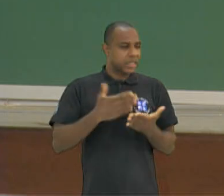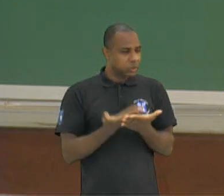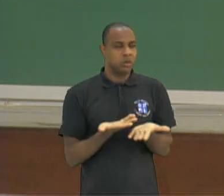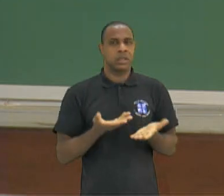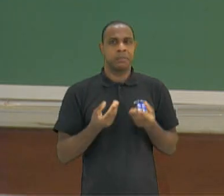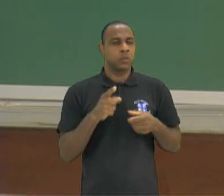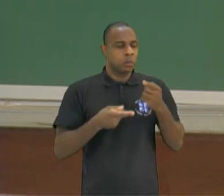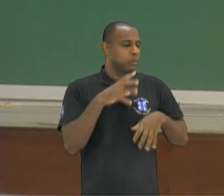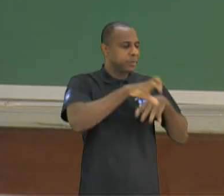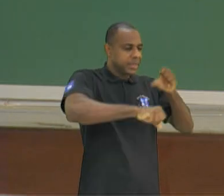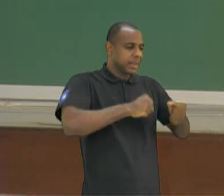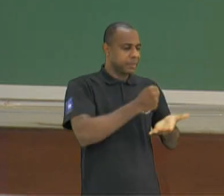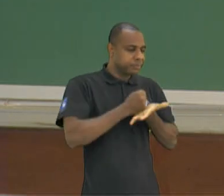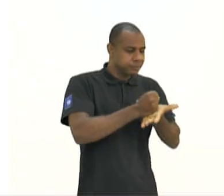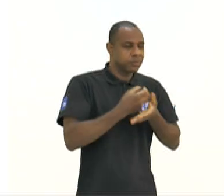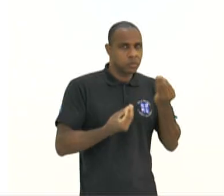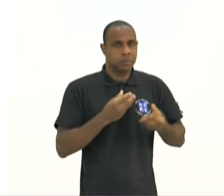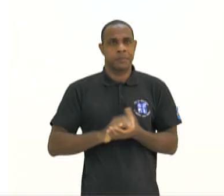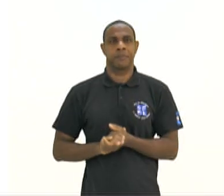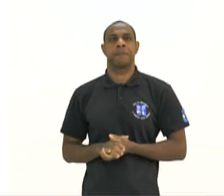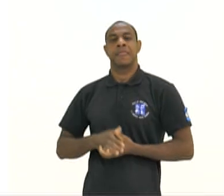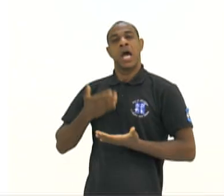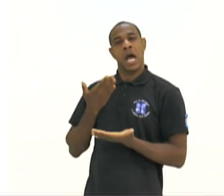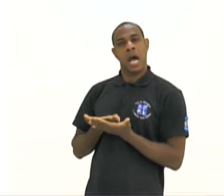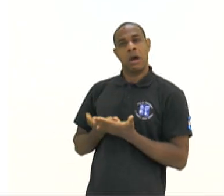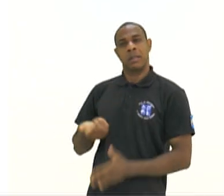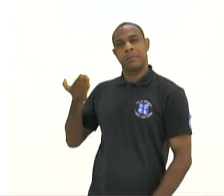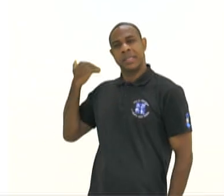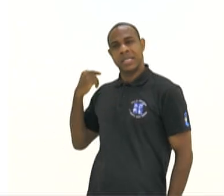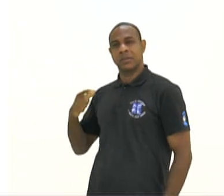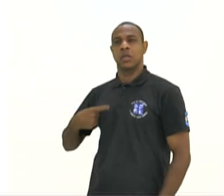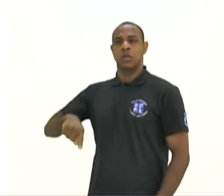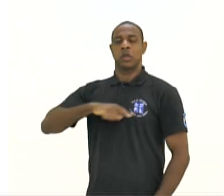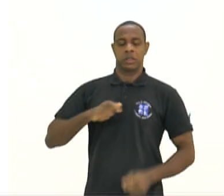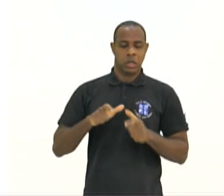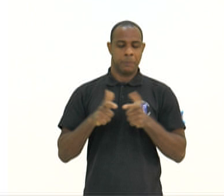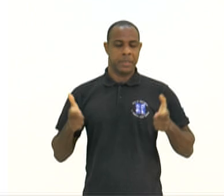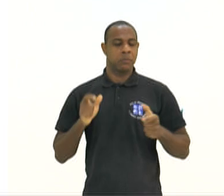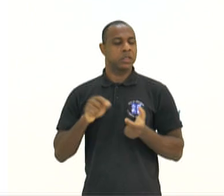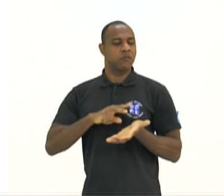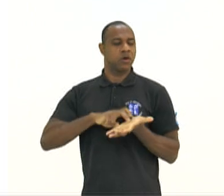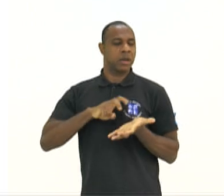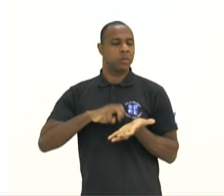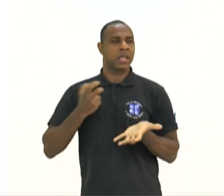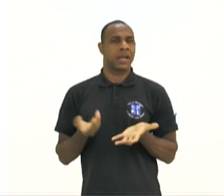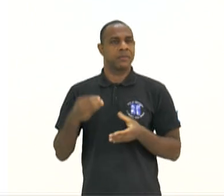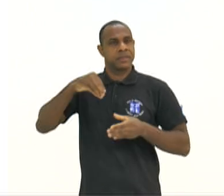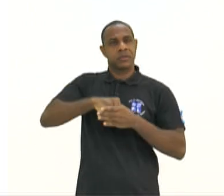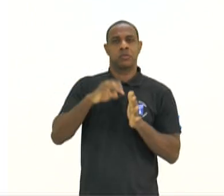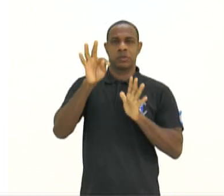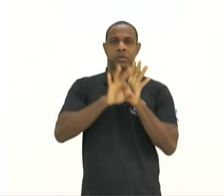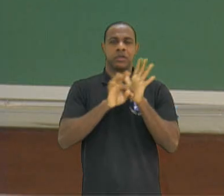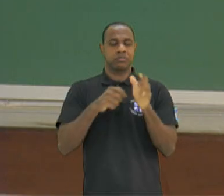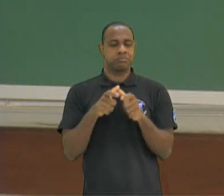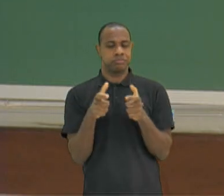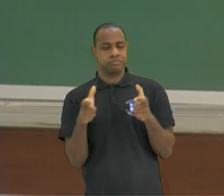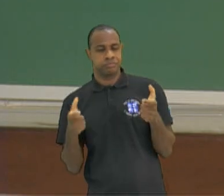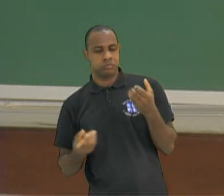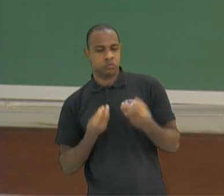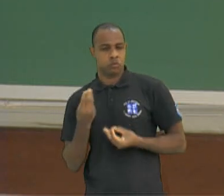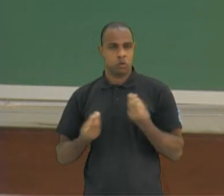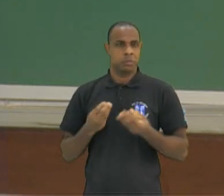passada, to play or not to play, nós ampliamos o nosso vocabulário dentro dos nossos textos, como a gente vem fazendo,